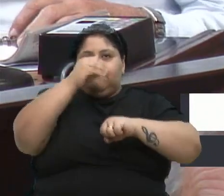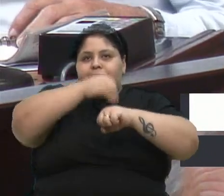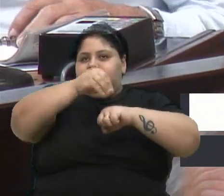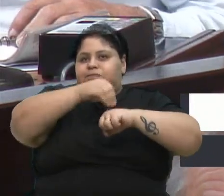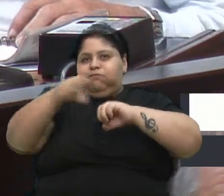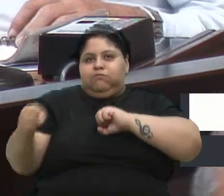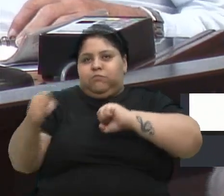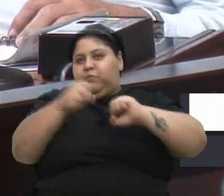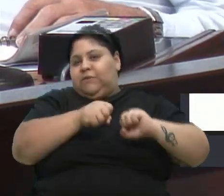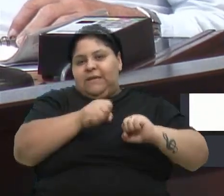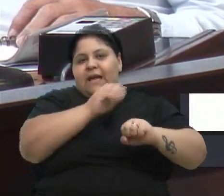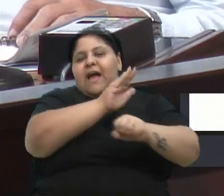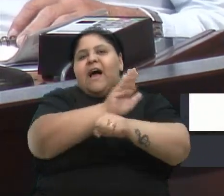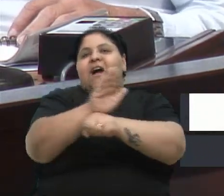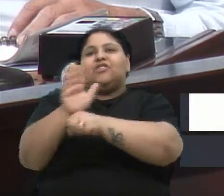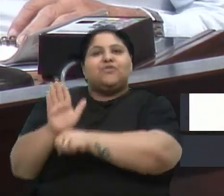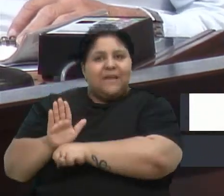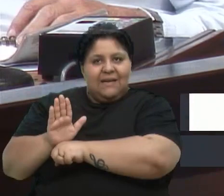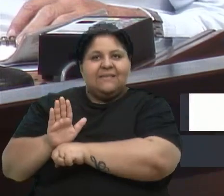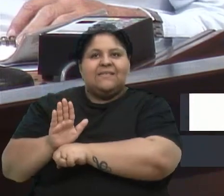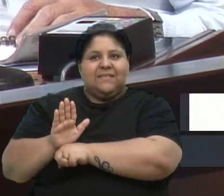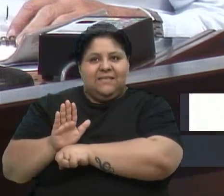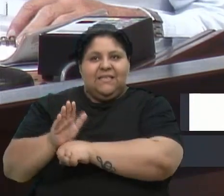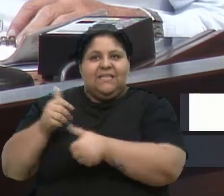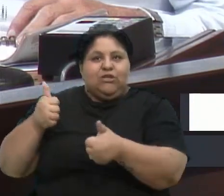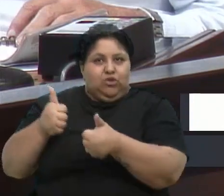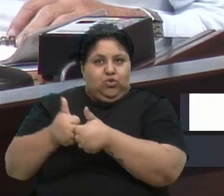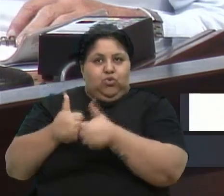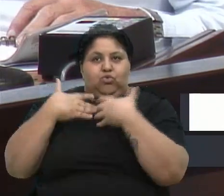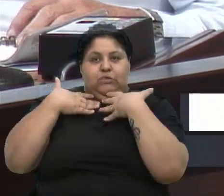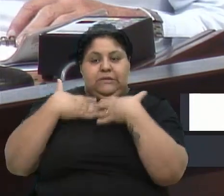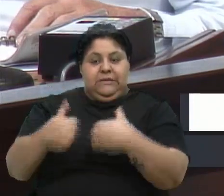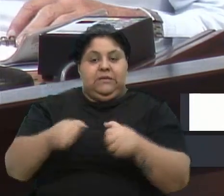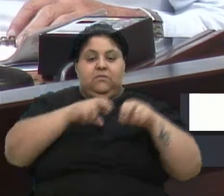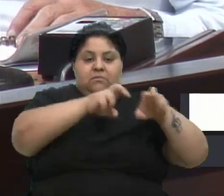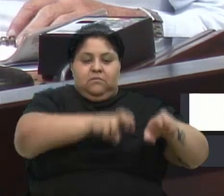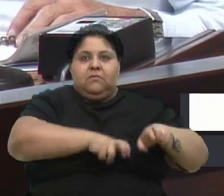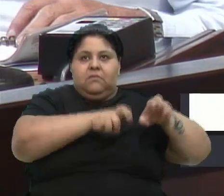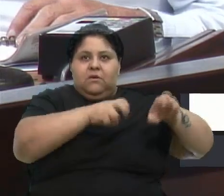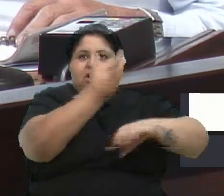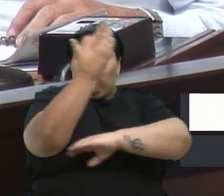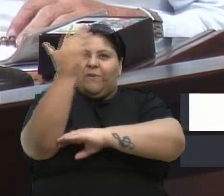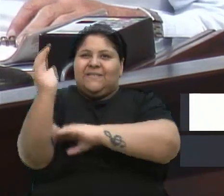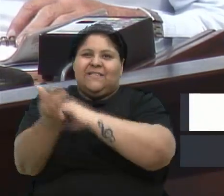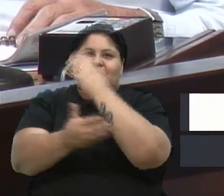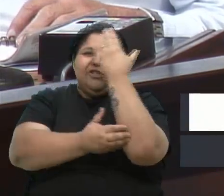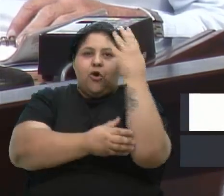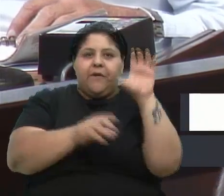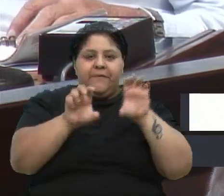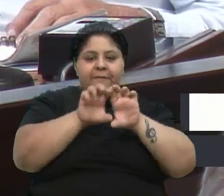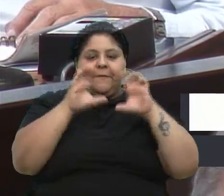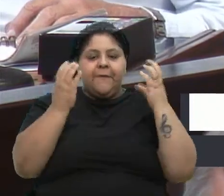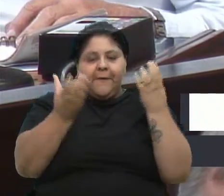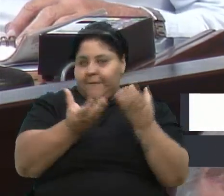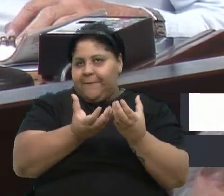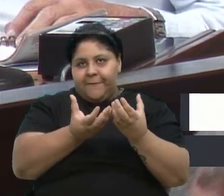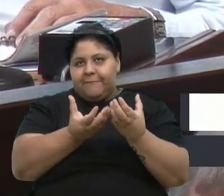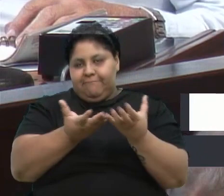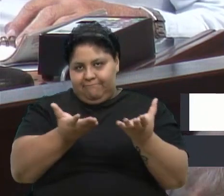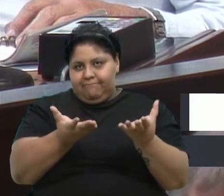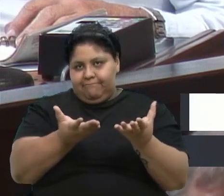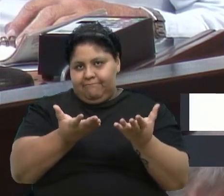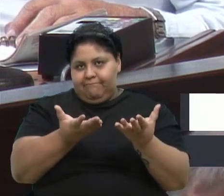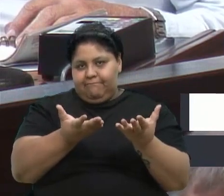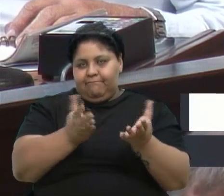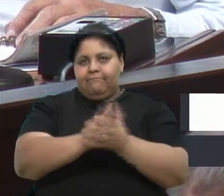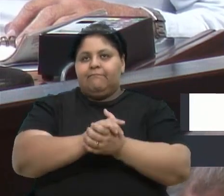poder colaborar através da Secretaria de Agricultura com essas hortas comunitárias, assim ele tem feito. E